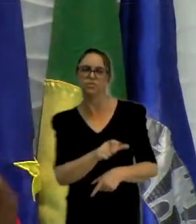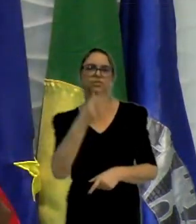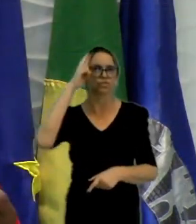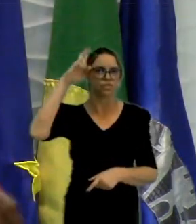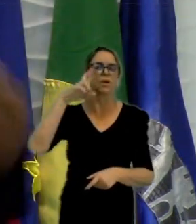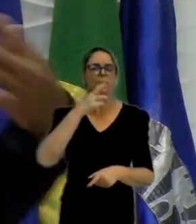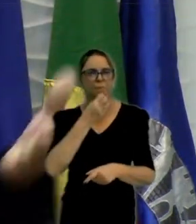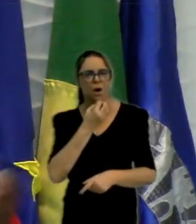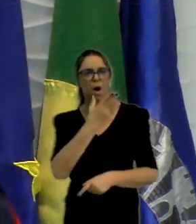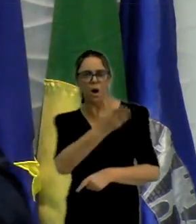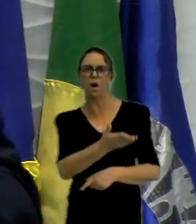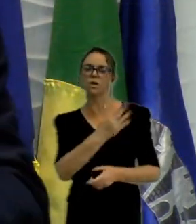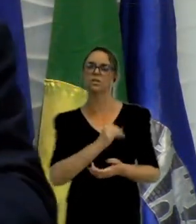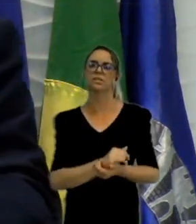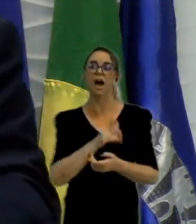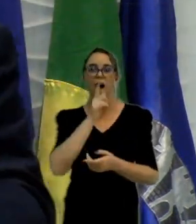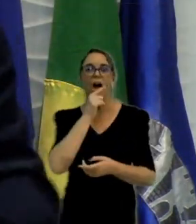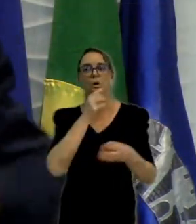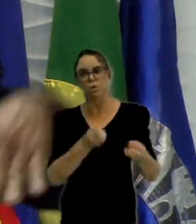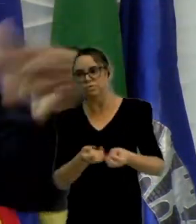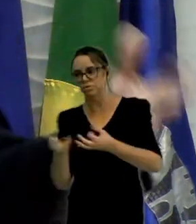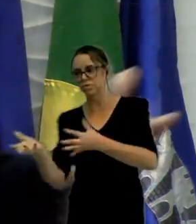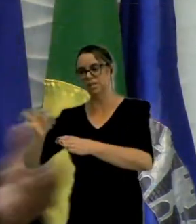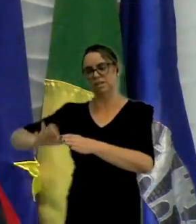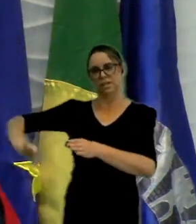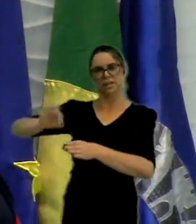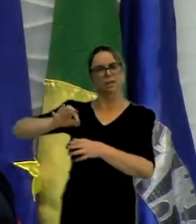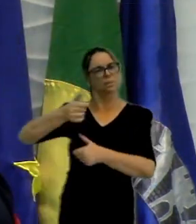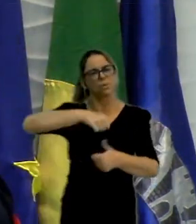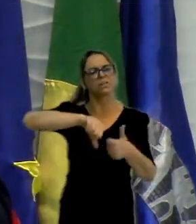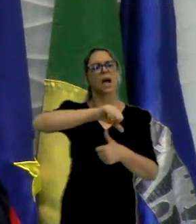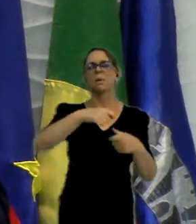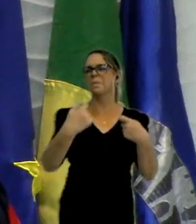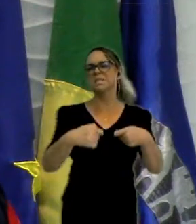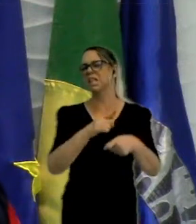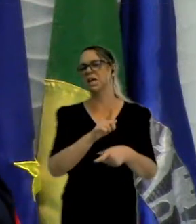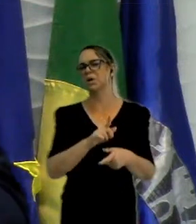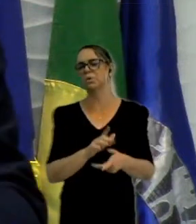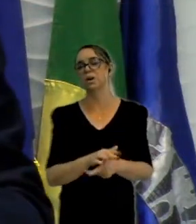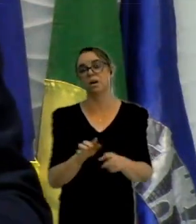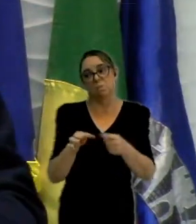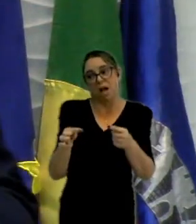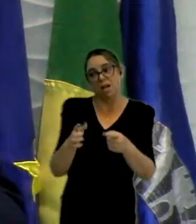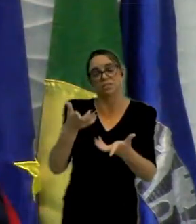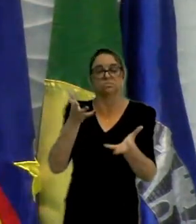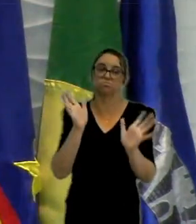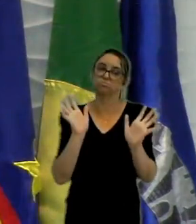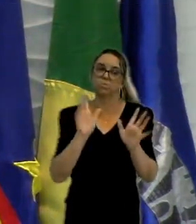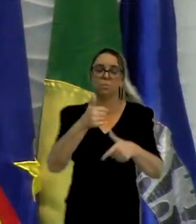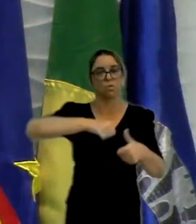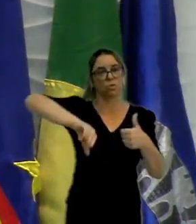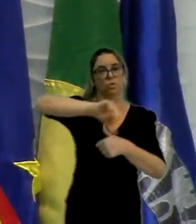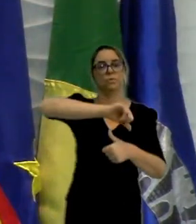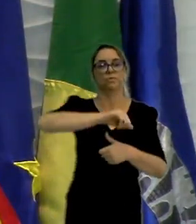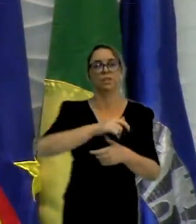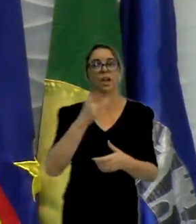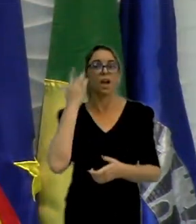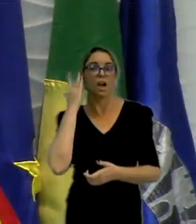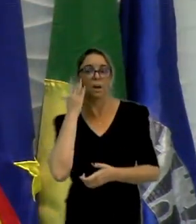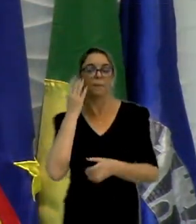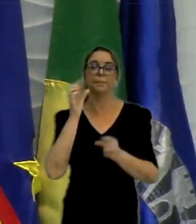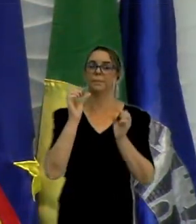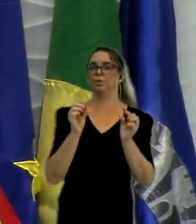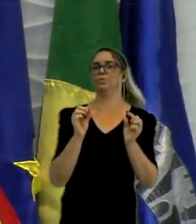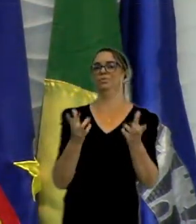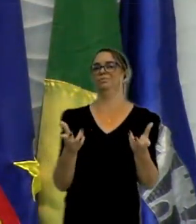muito bem, a água está chegando, a Vila do Espírito Santo, não vamos mudar. Mas mudaram. E acharam pouco, viu?